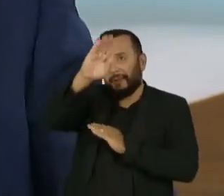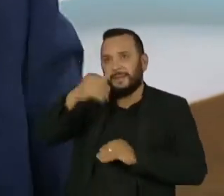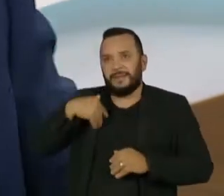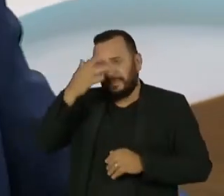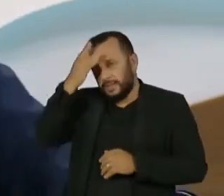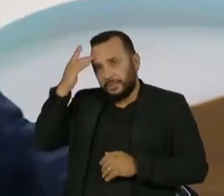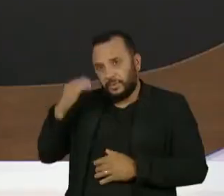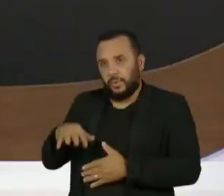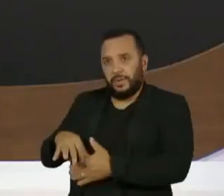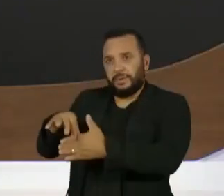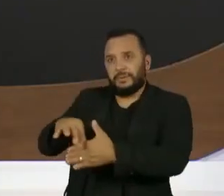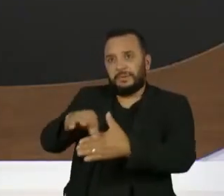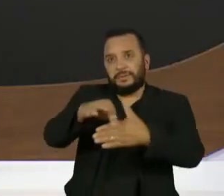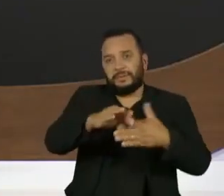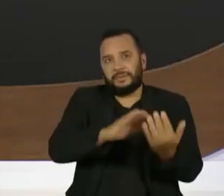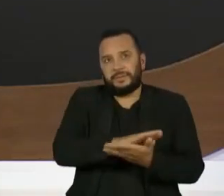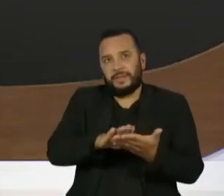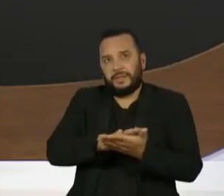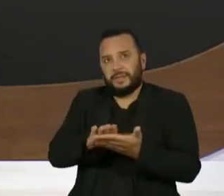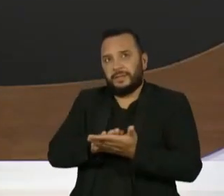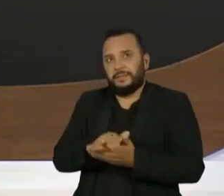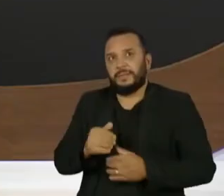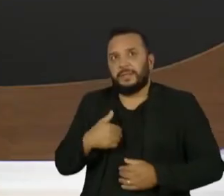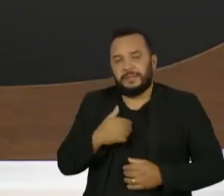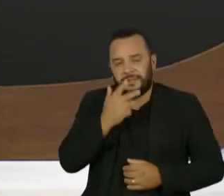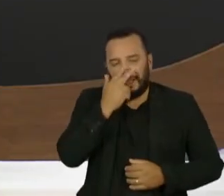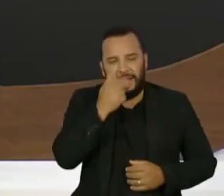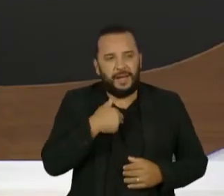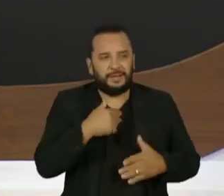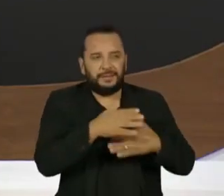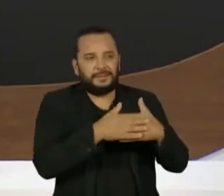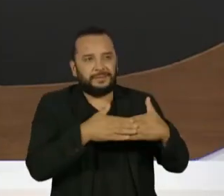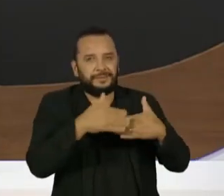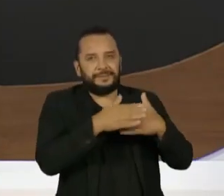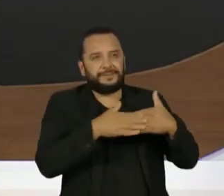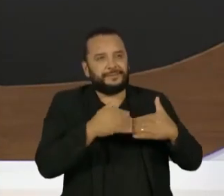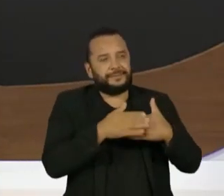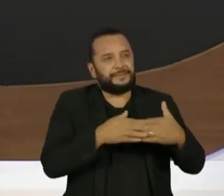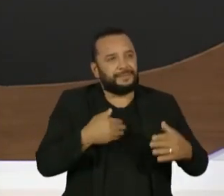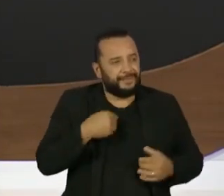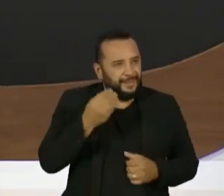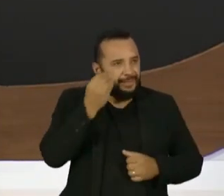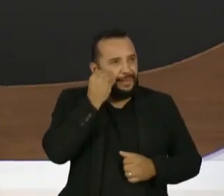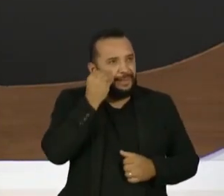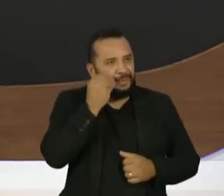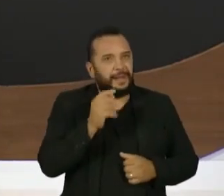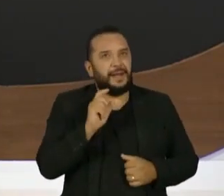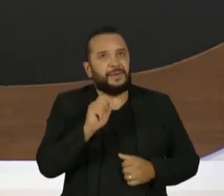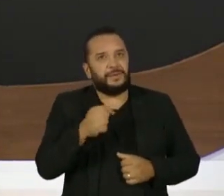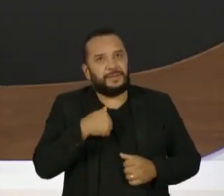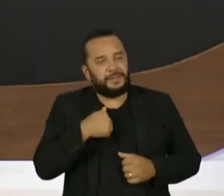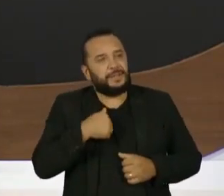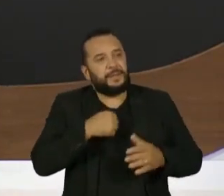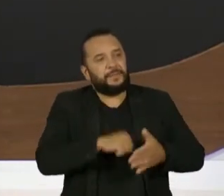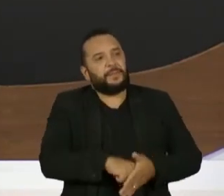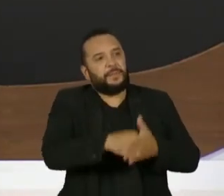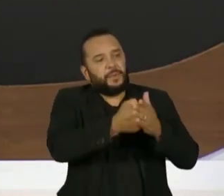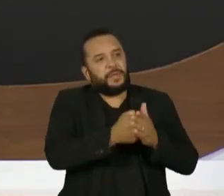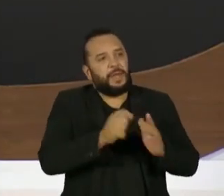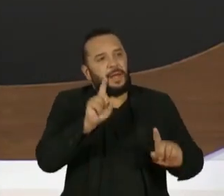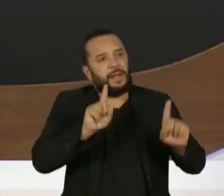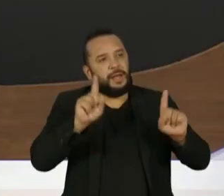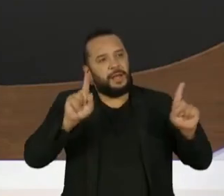volta. Agora, o senhor acha que esses afagos são uma tentativa de neutralizar um eventual adversário em 2026 ou